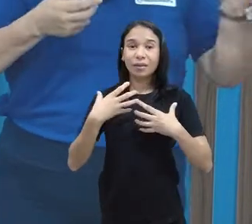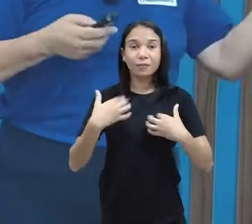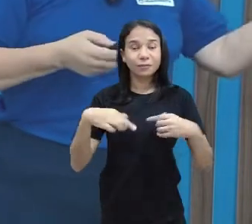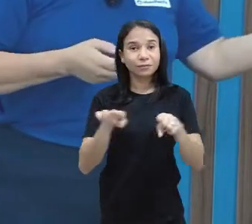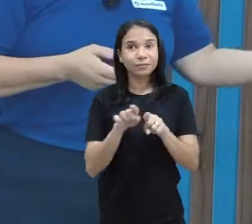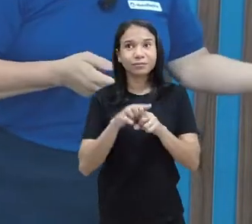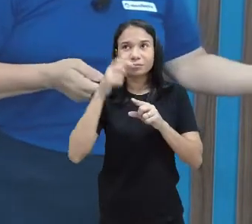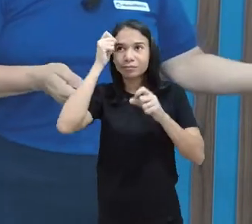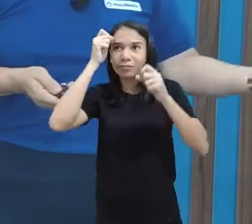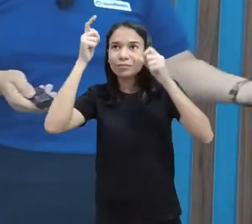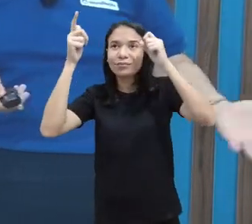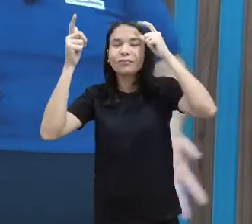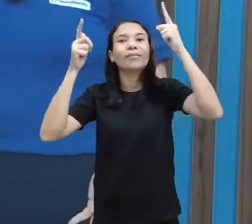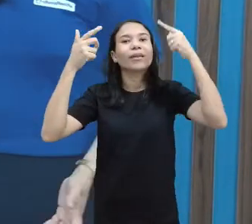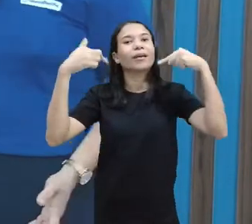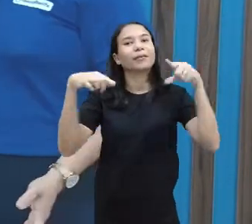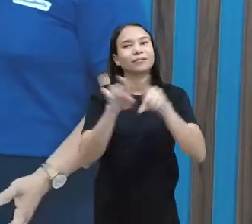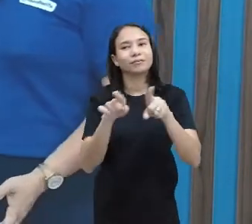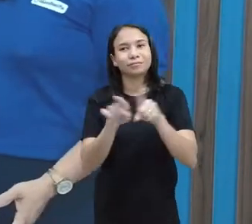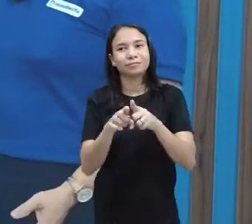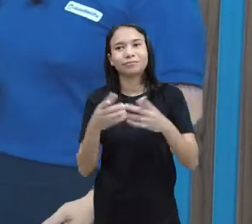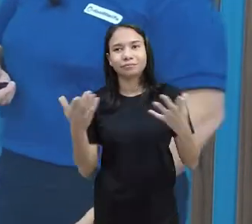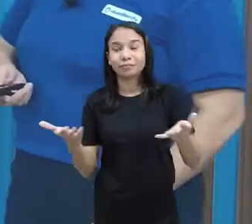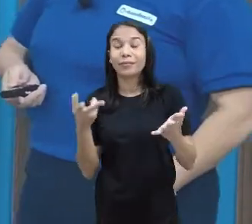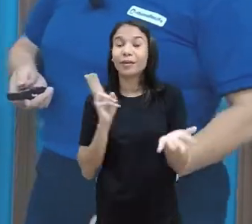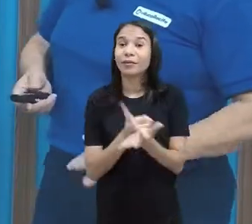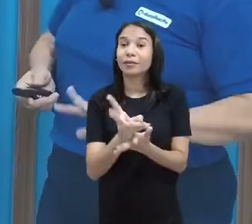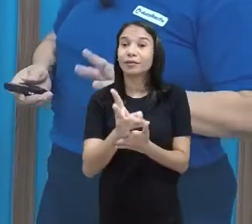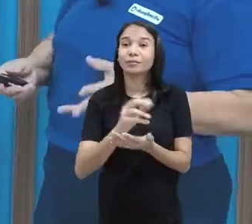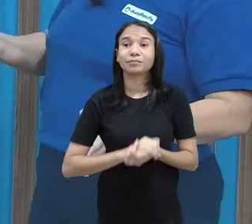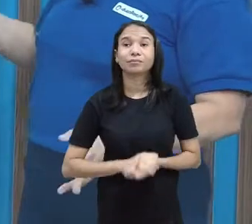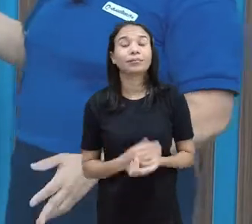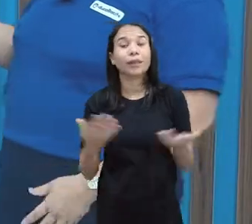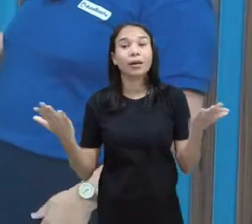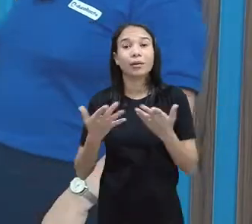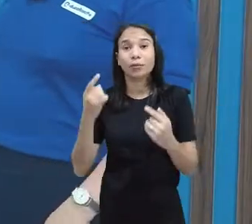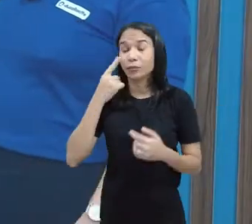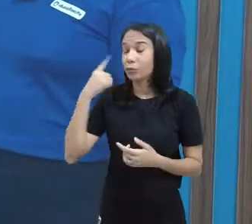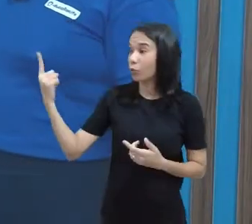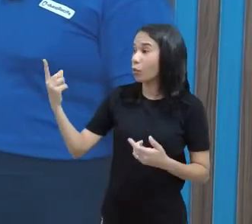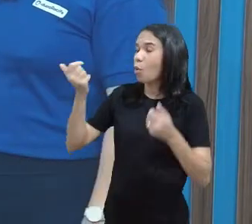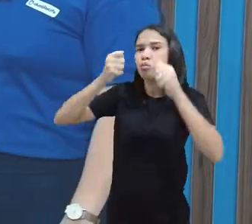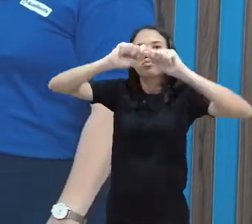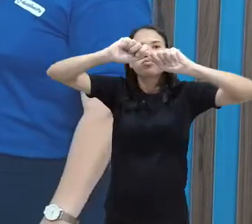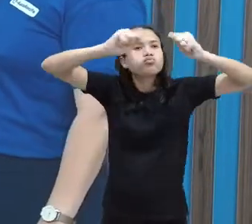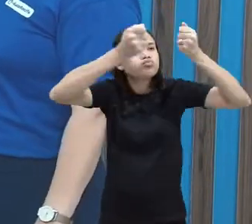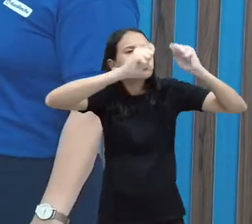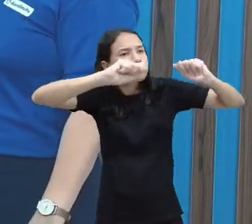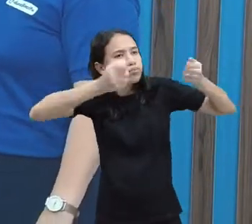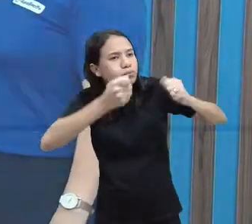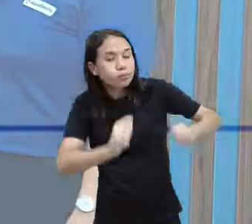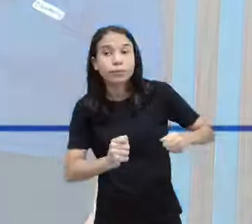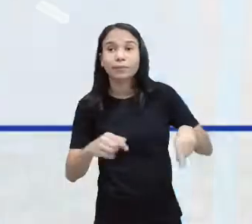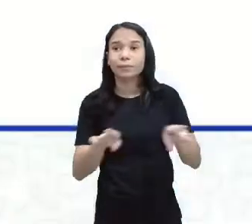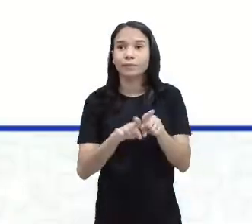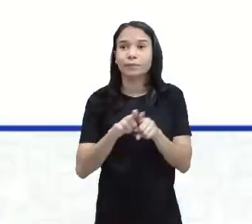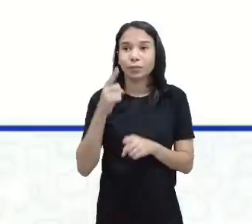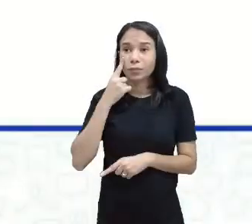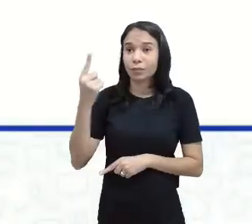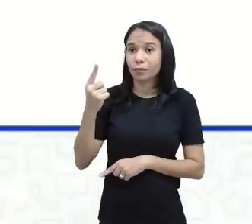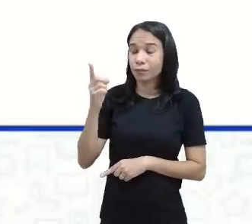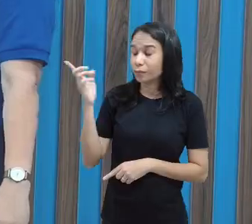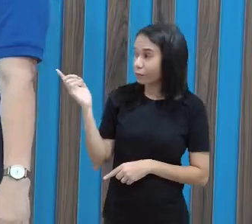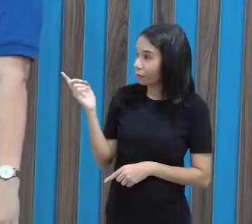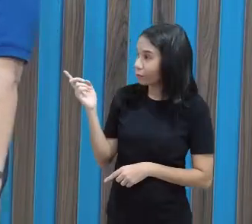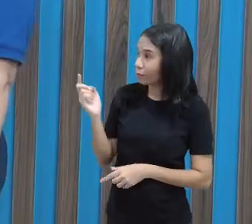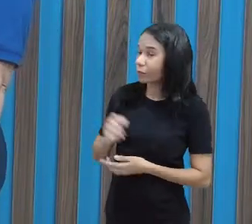de ideias também, não é? Bora lá, vamos continuar. Aí vocês estão vendo a escultura. Temos aqui